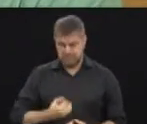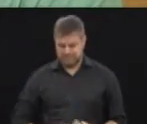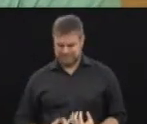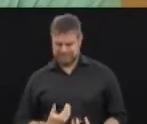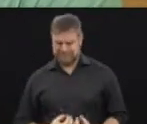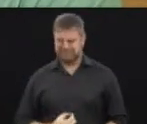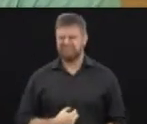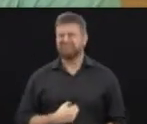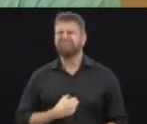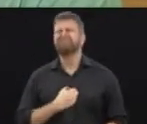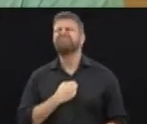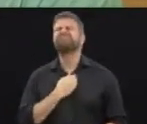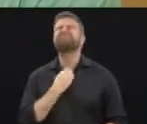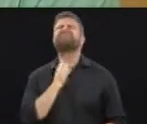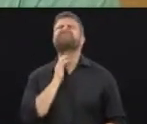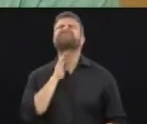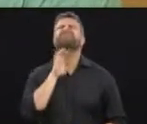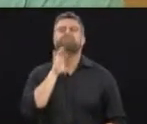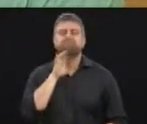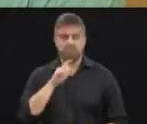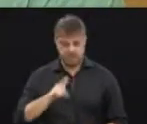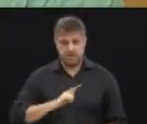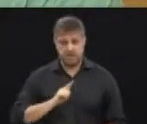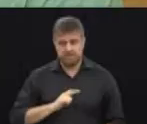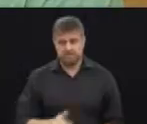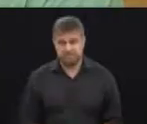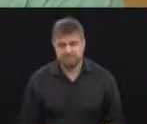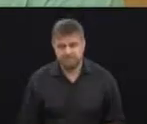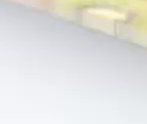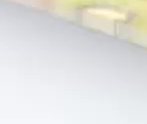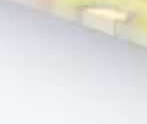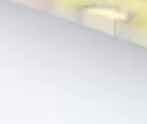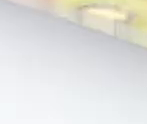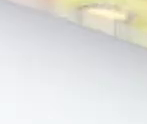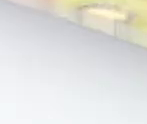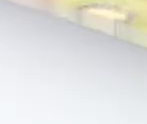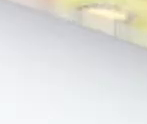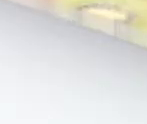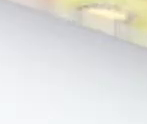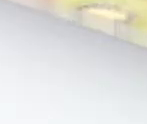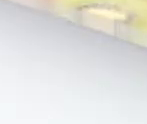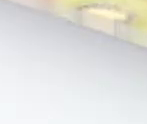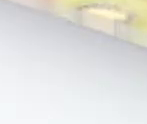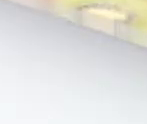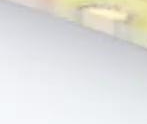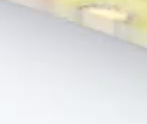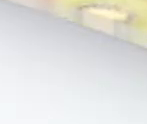população adulta tem algum grau de refluxo gastroesofágico.